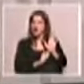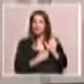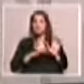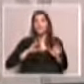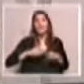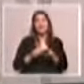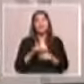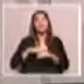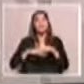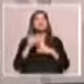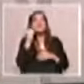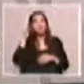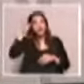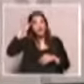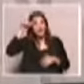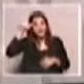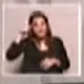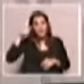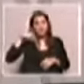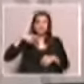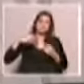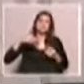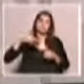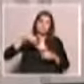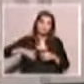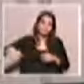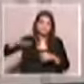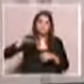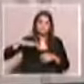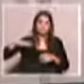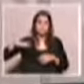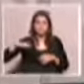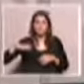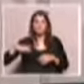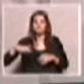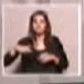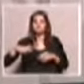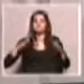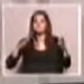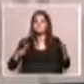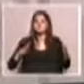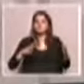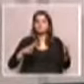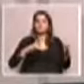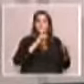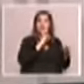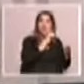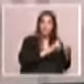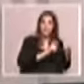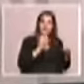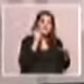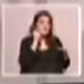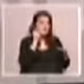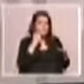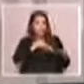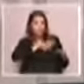feito com leite de num território que está compreendido entre o distrito de Naguarda, Viseu e